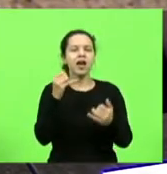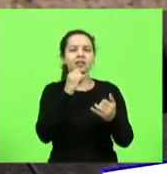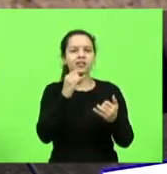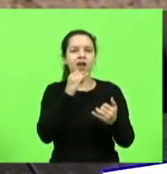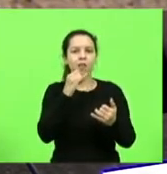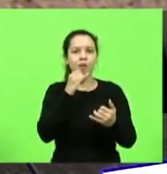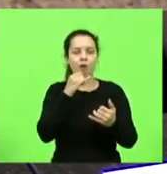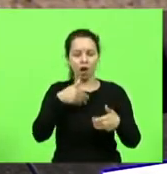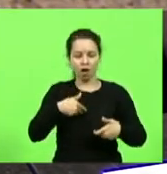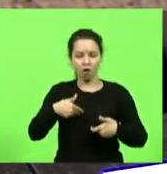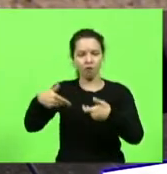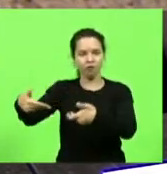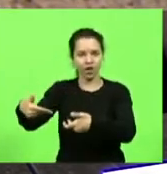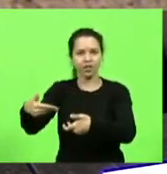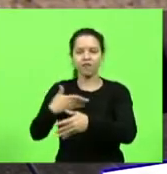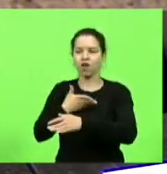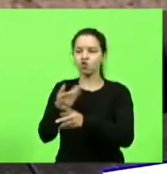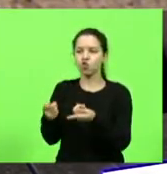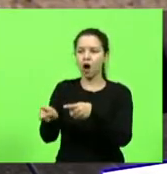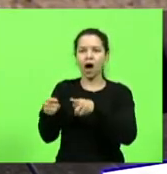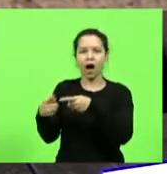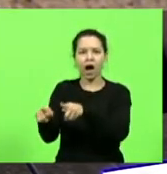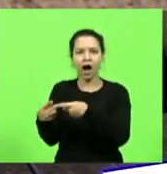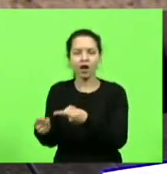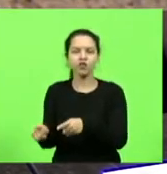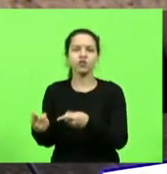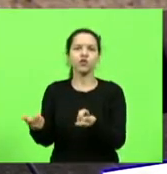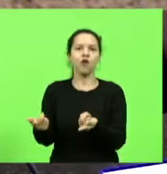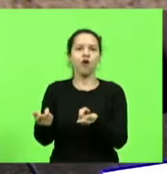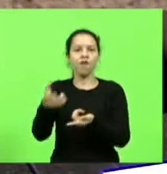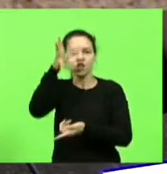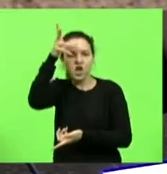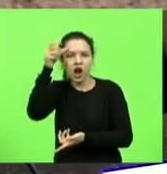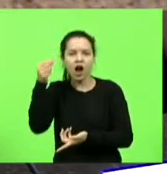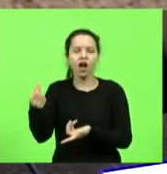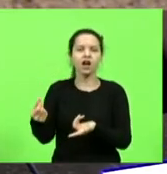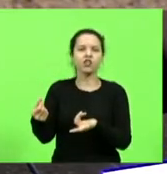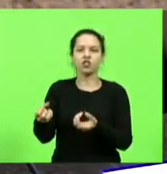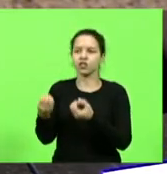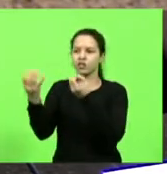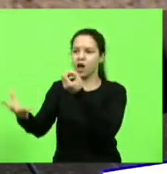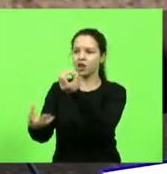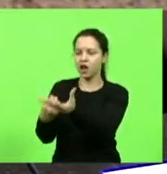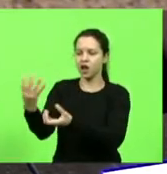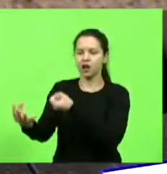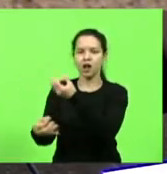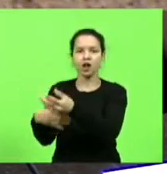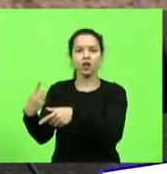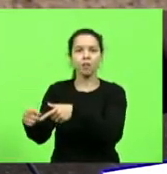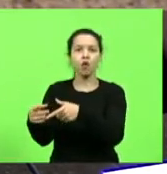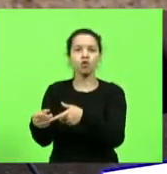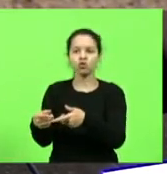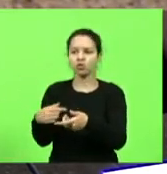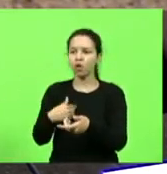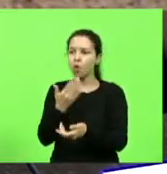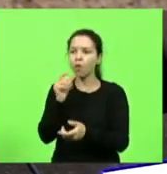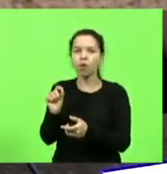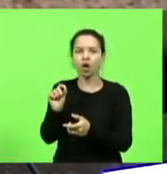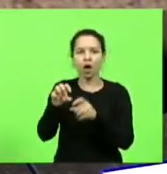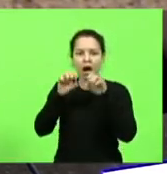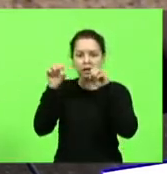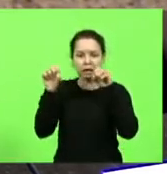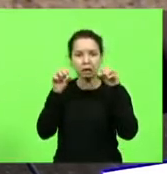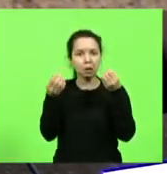com a cerveja, com o refrigerante, a sobremesa e ficamos com o osso. É para isso que serve o nosso pacto federativo, para Santa Catarina pagar conta